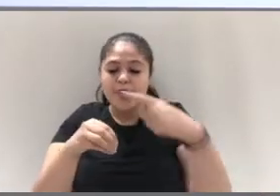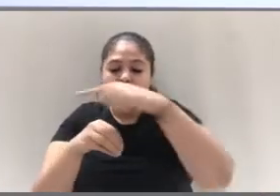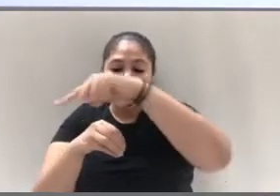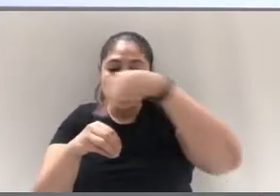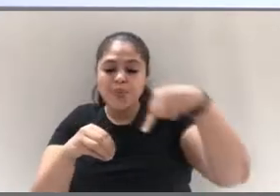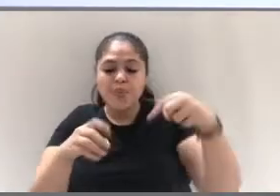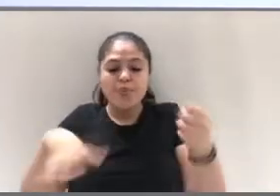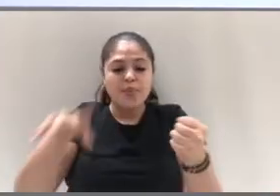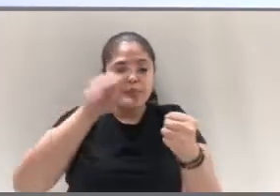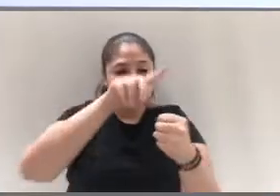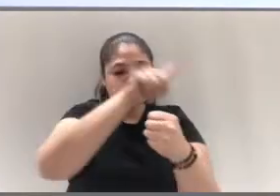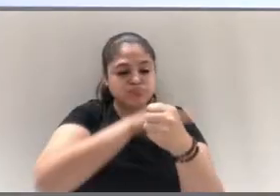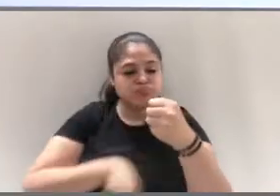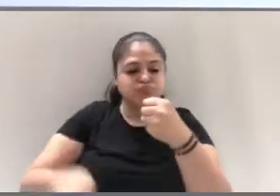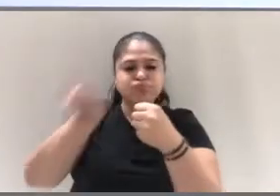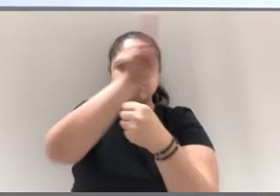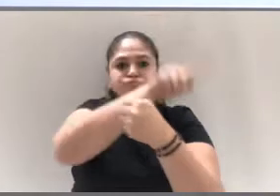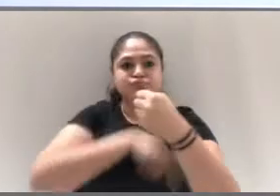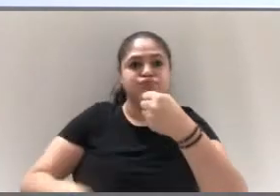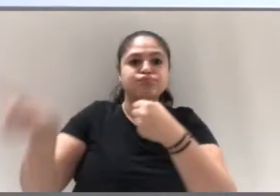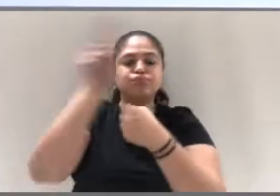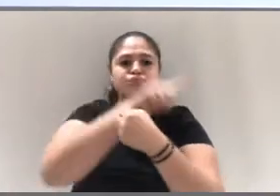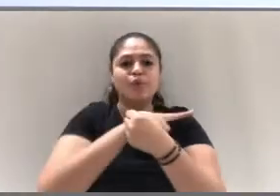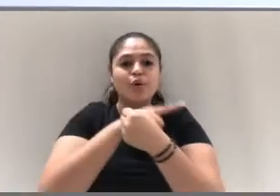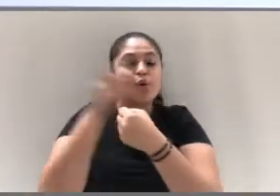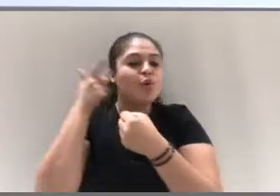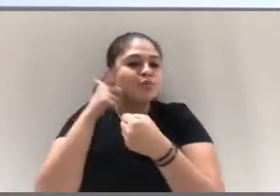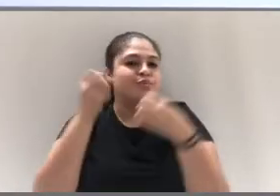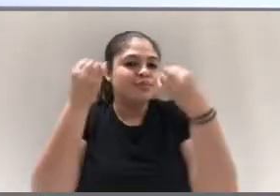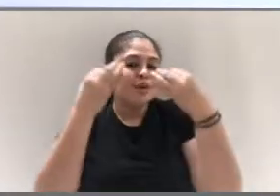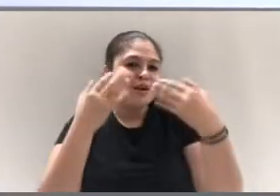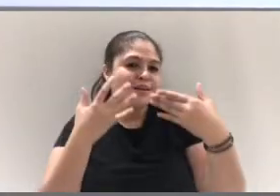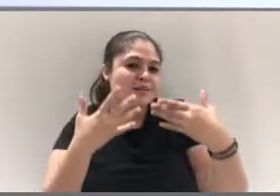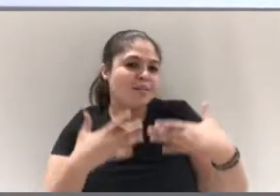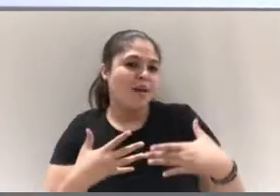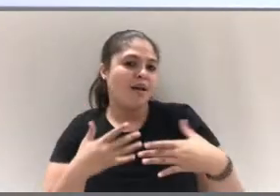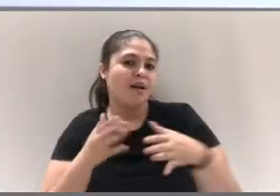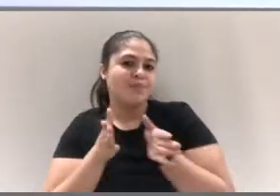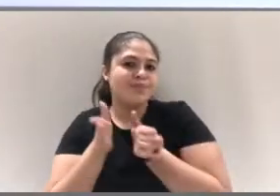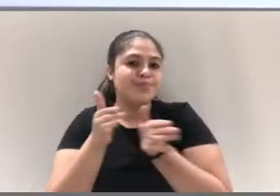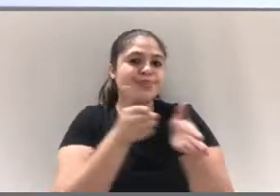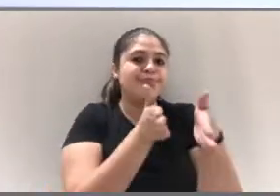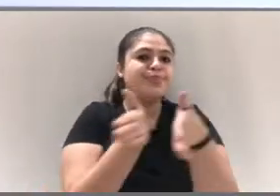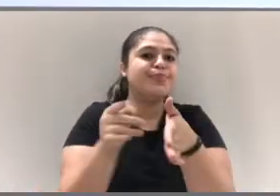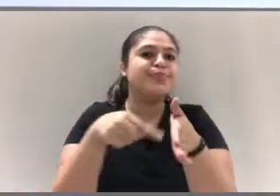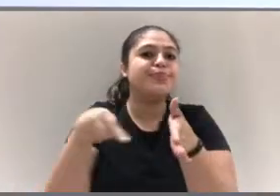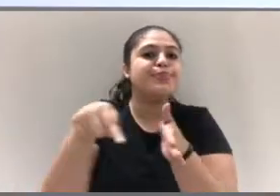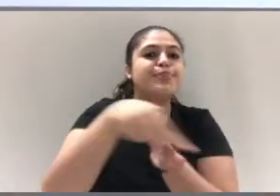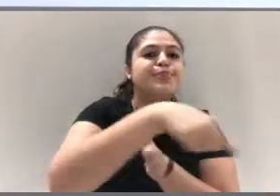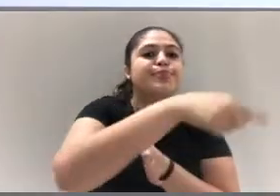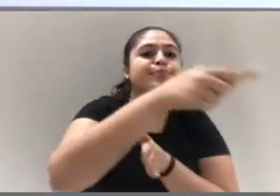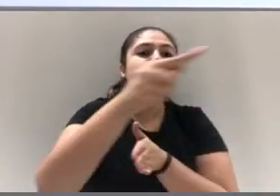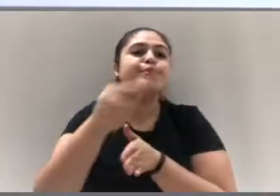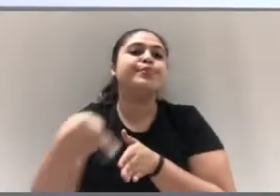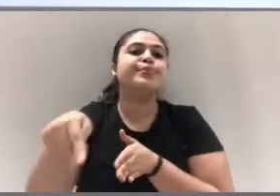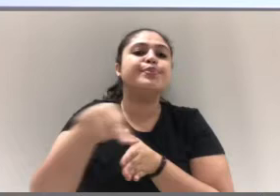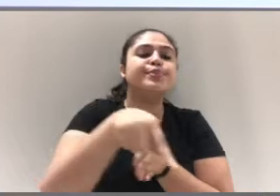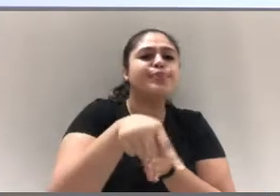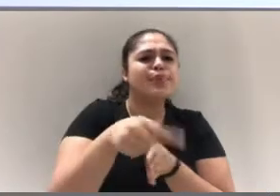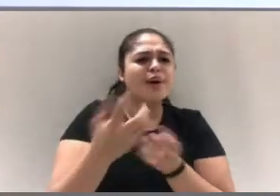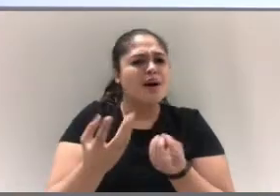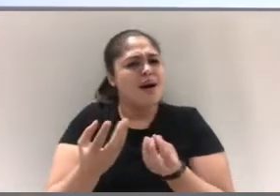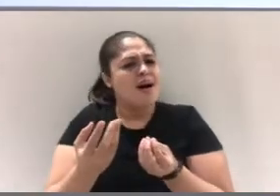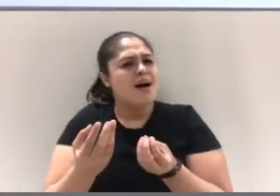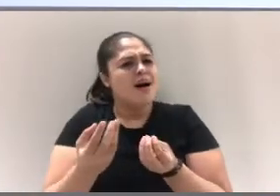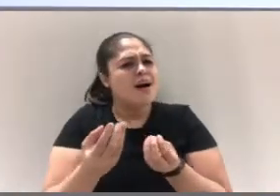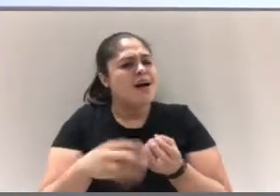Esses epiciclos acabaram explicando o fato da trajetória dos planetas serem irregulares